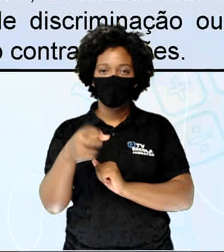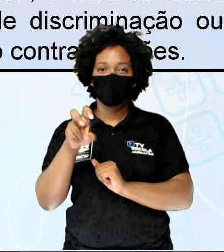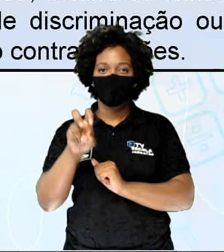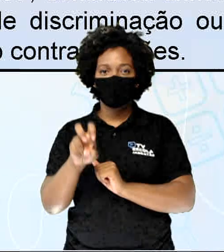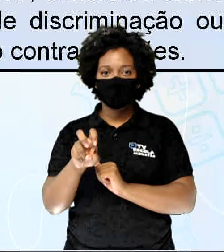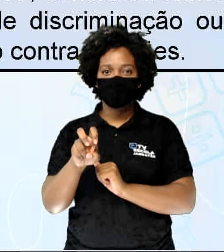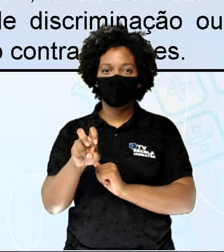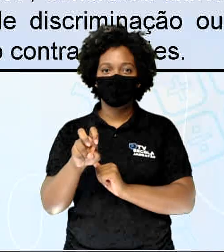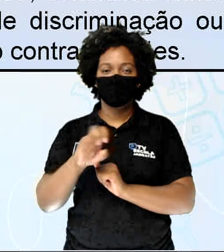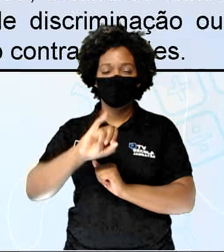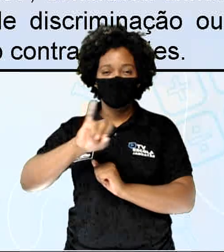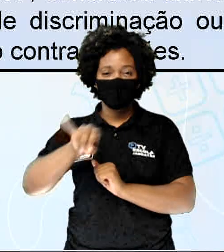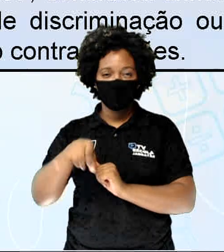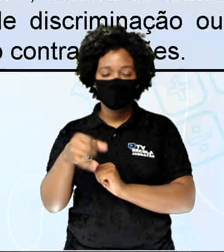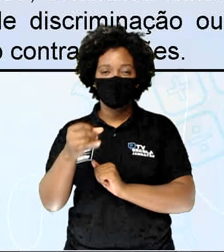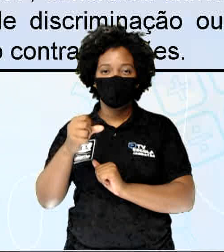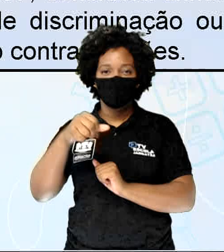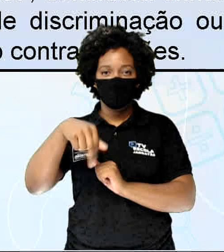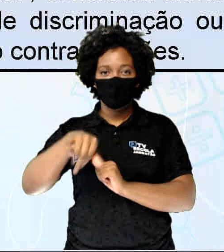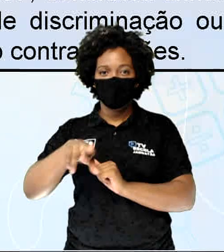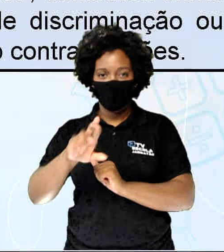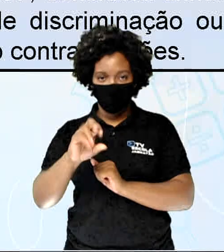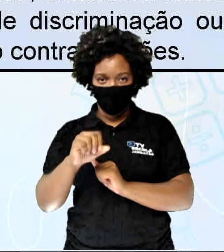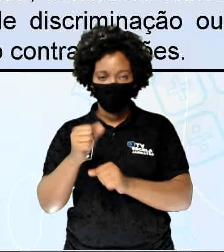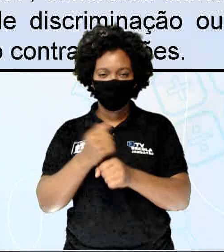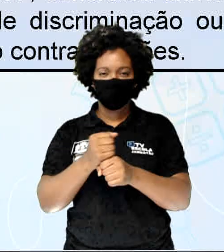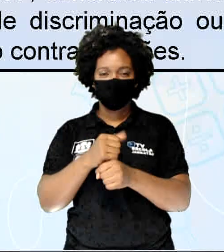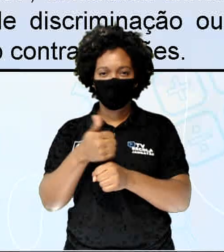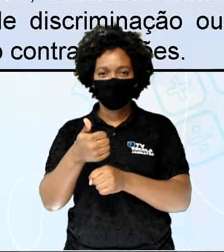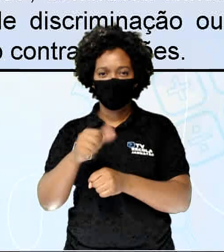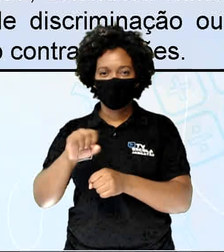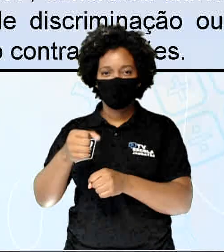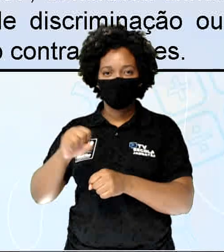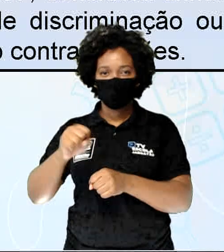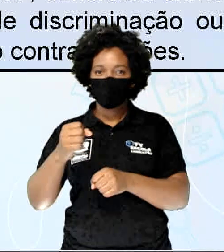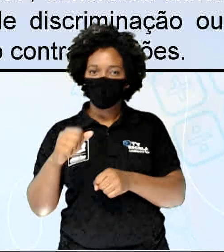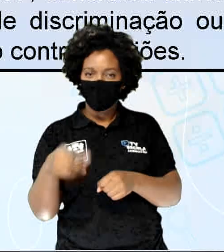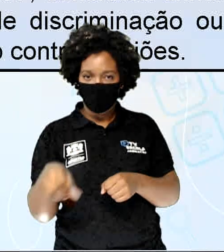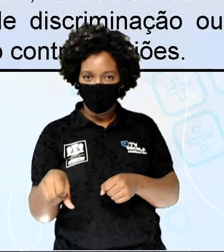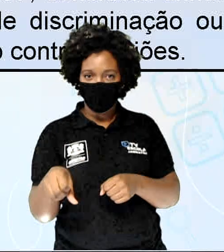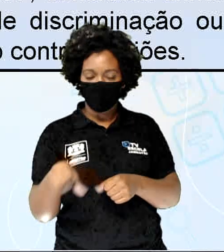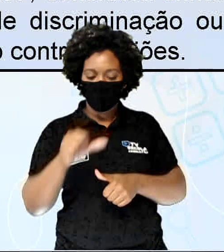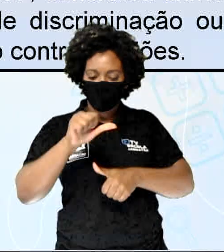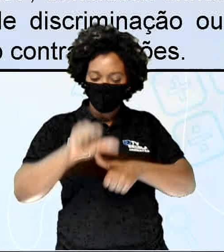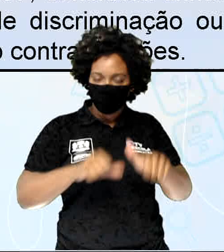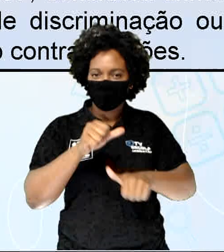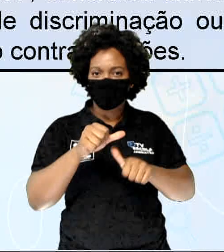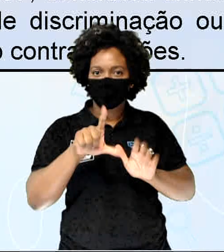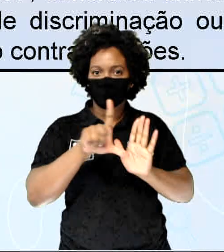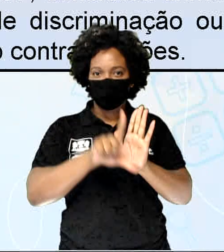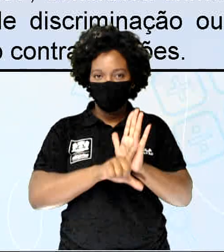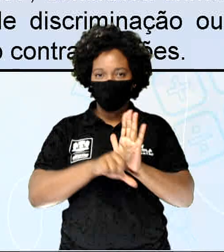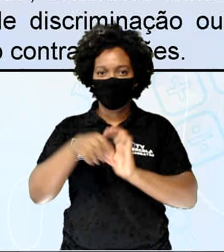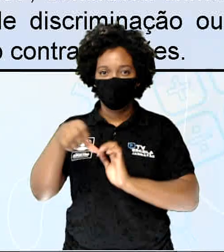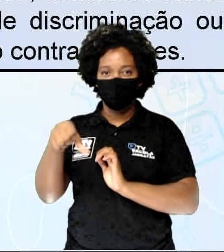de janeiro de 1989, foi alterada por outra lei, a Lei número